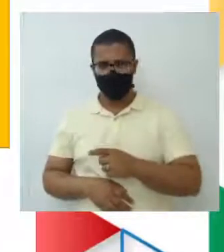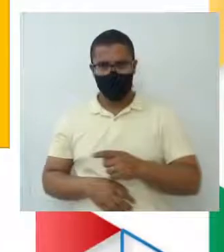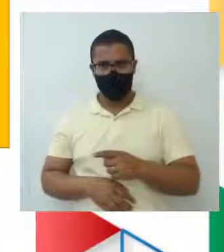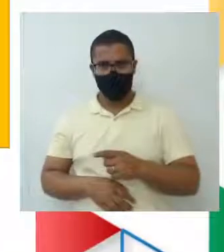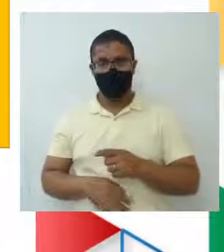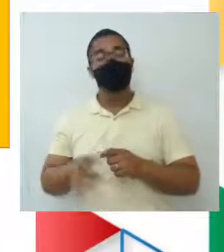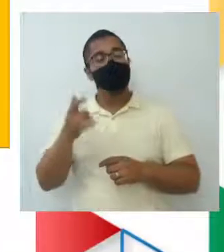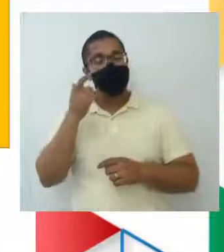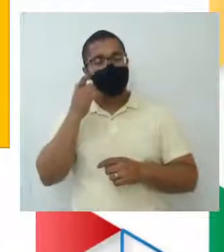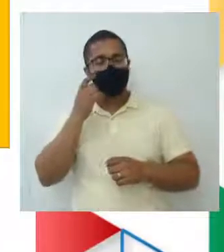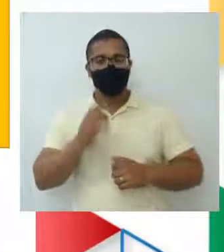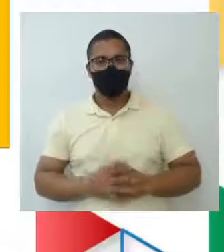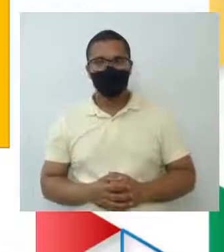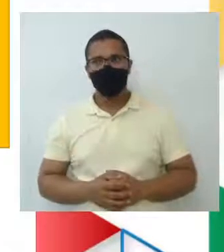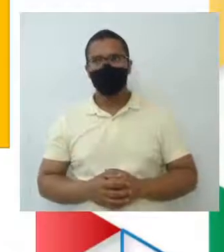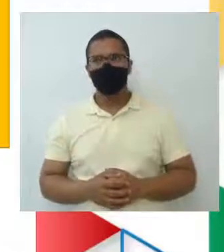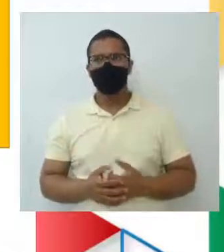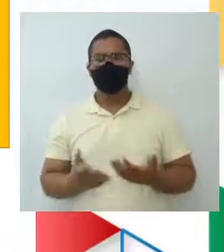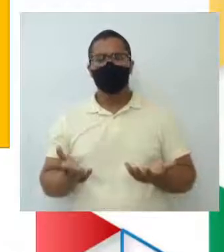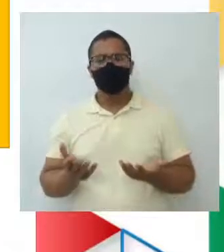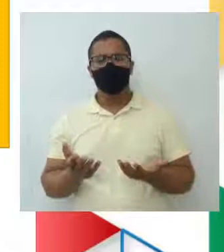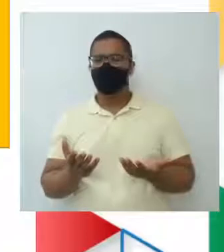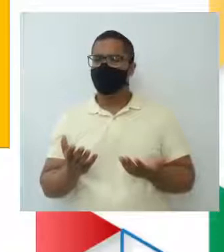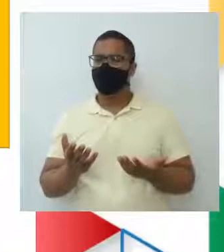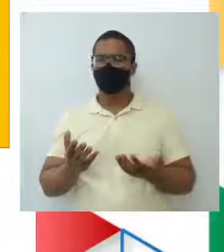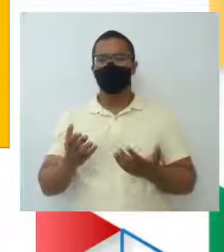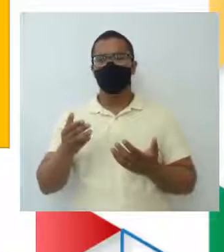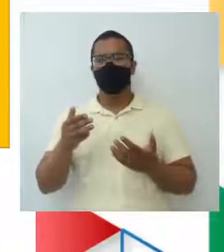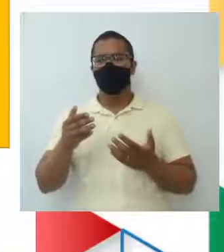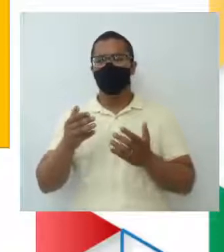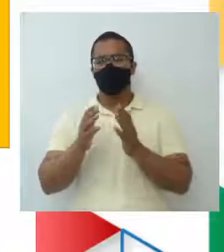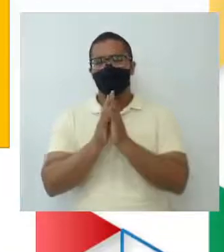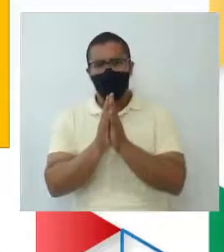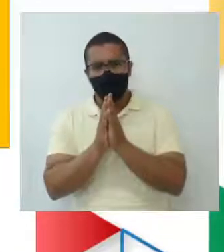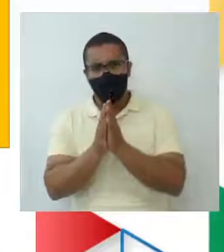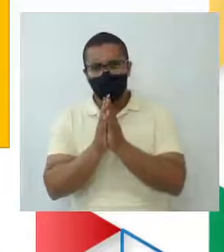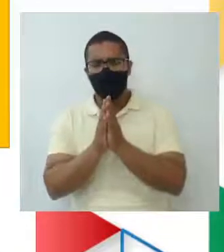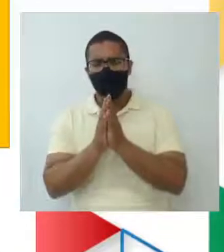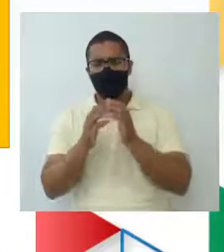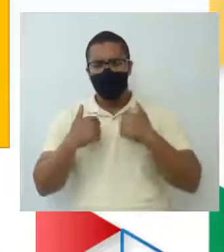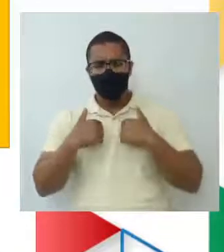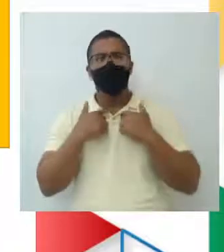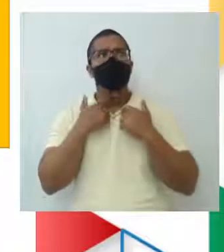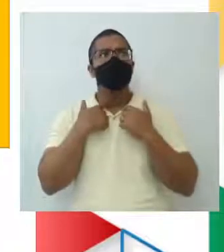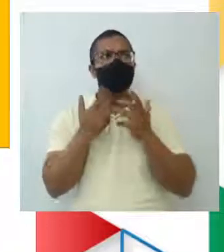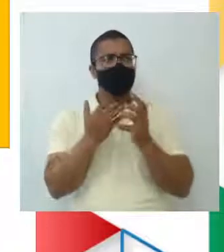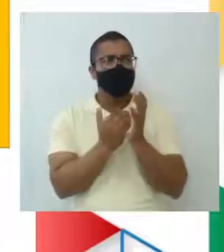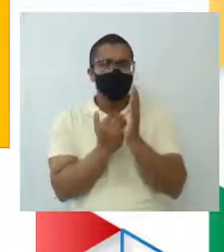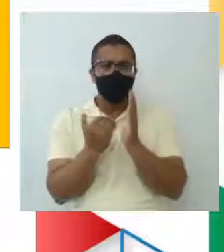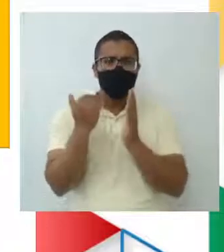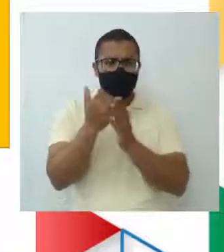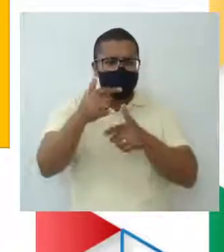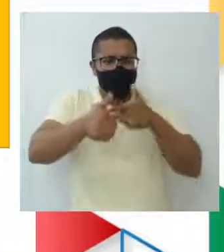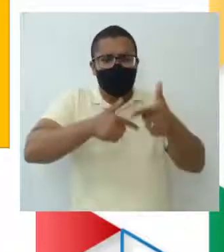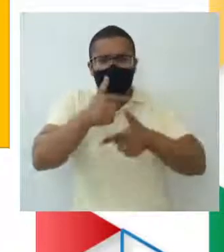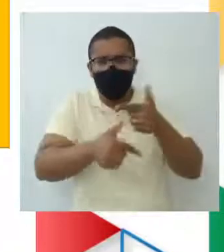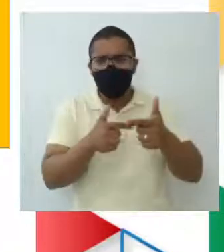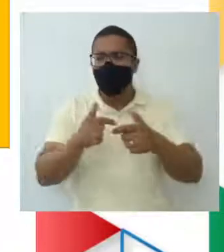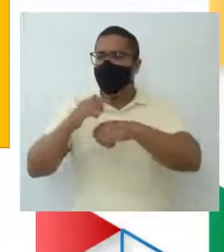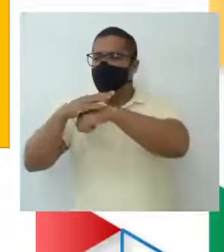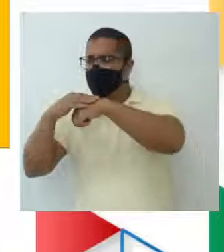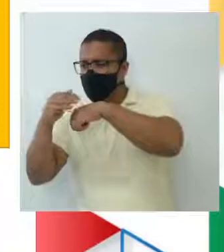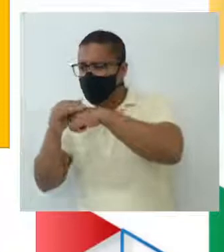comigo as palavras: ó mestre, fazei que eu procure mais, consolar que ser